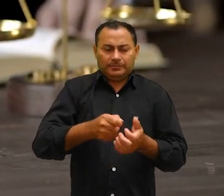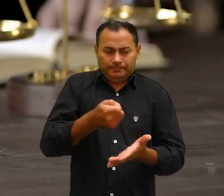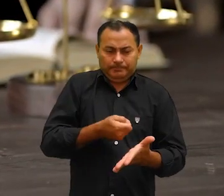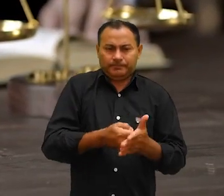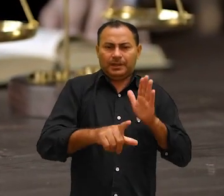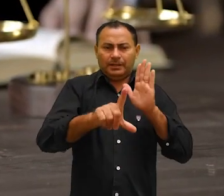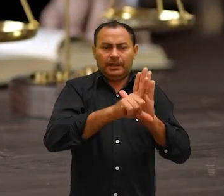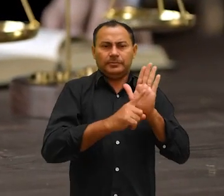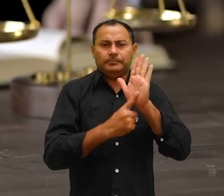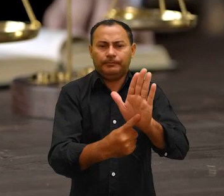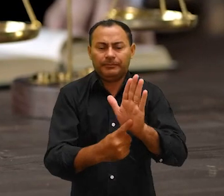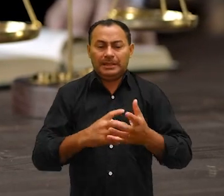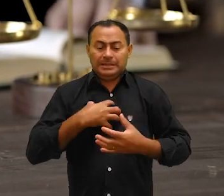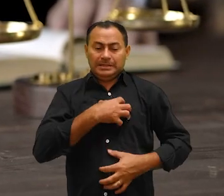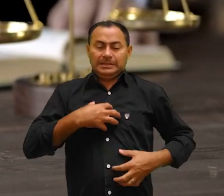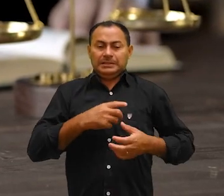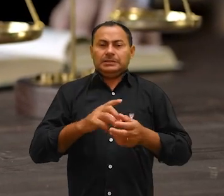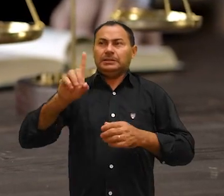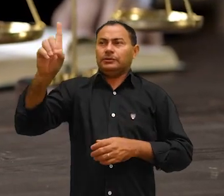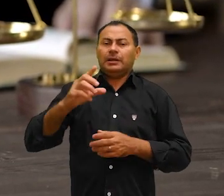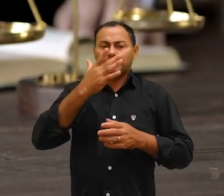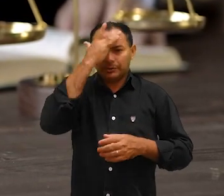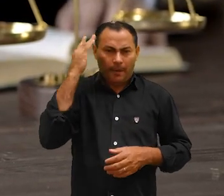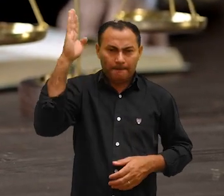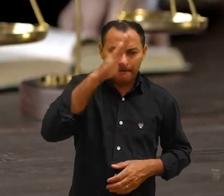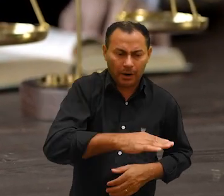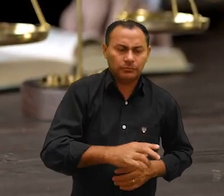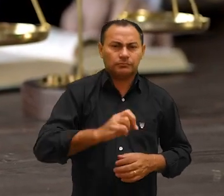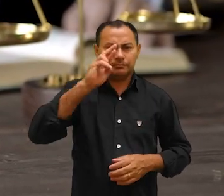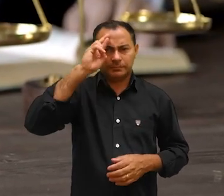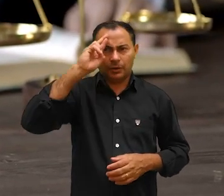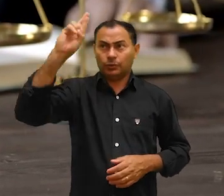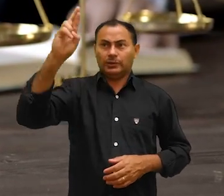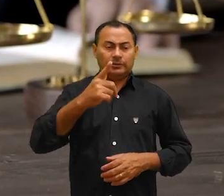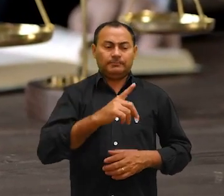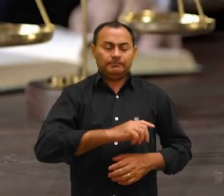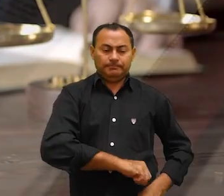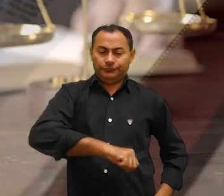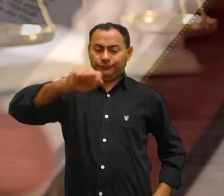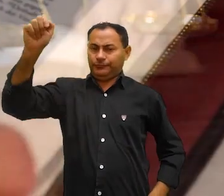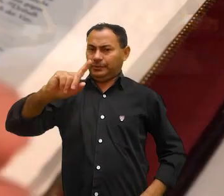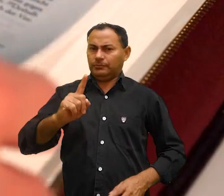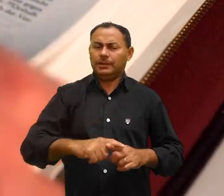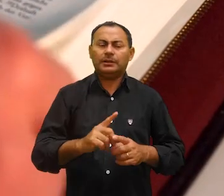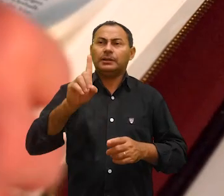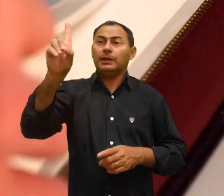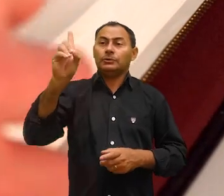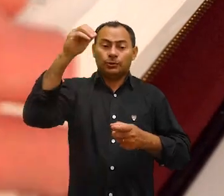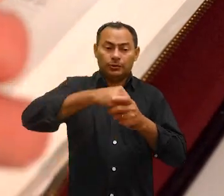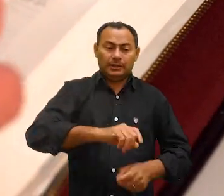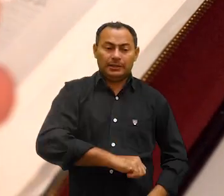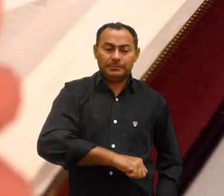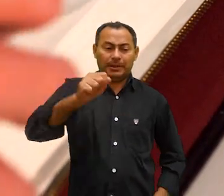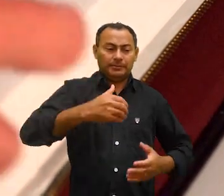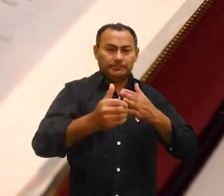vigorar as leis, que manifestam a ira de Deus sobre os malfeitores. As autoridades não carregam a espada em vão. Deus colocou a espada